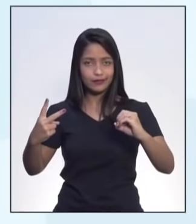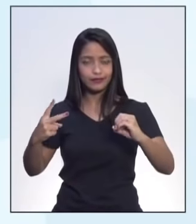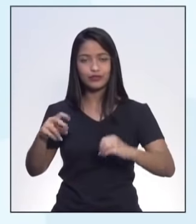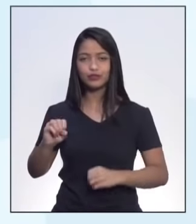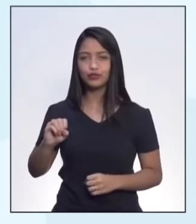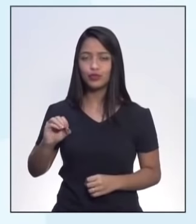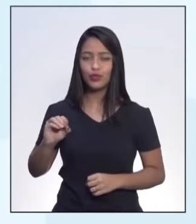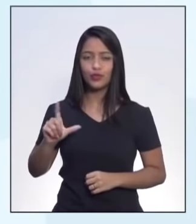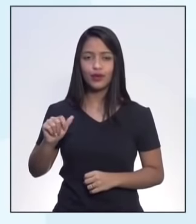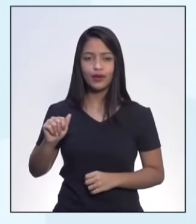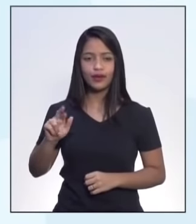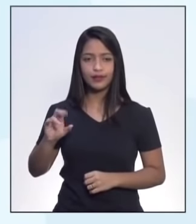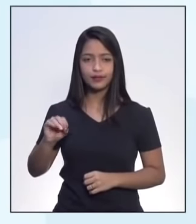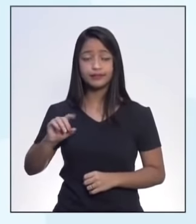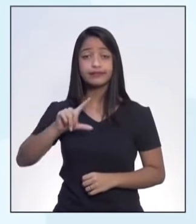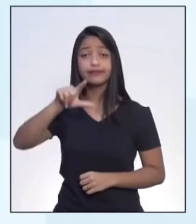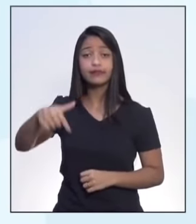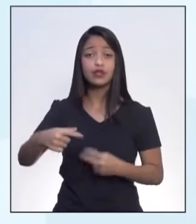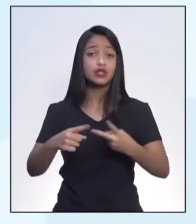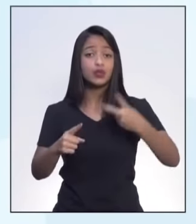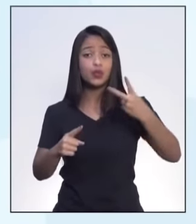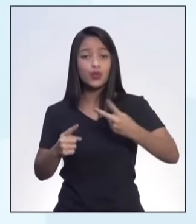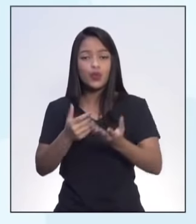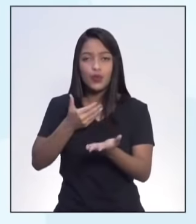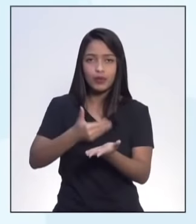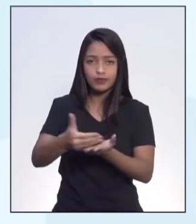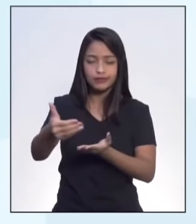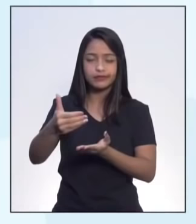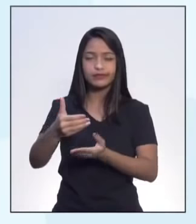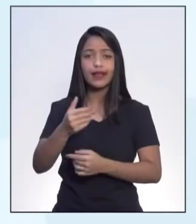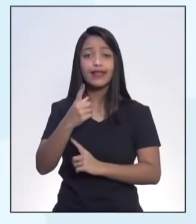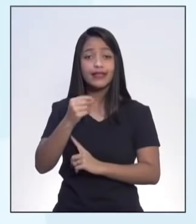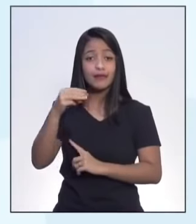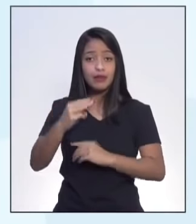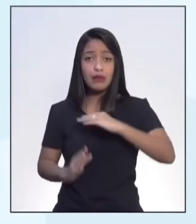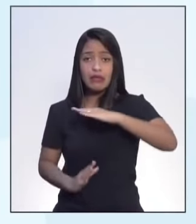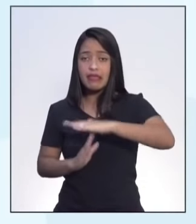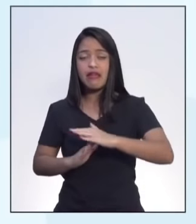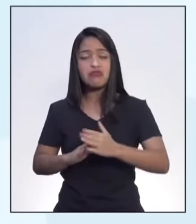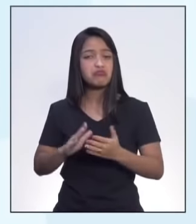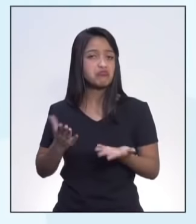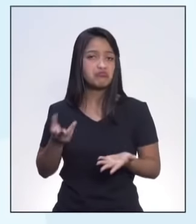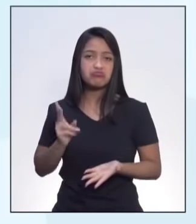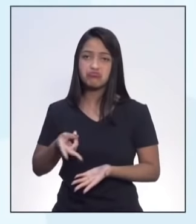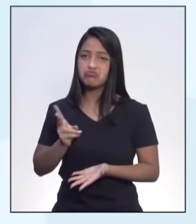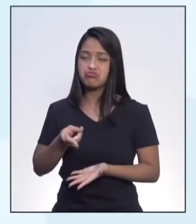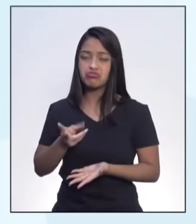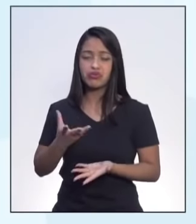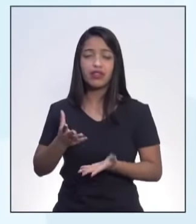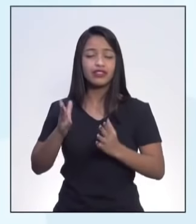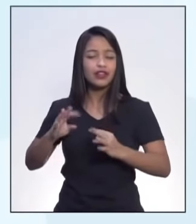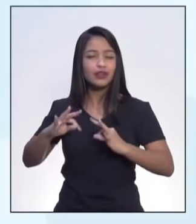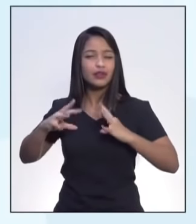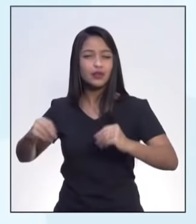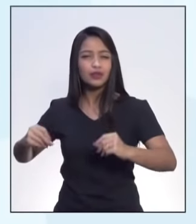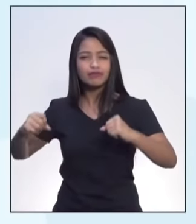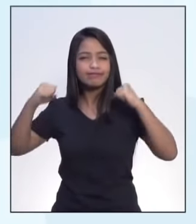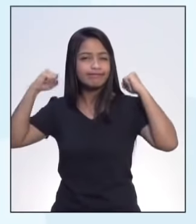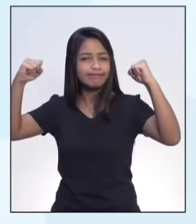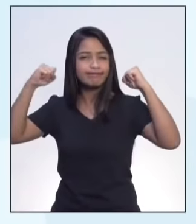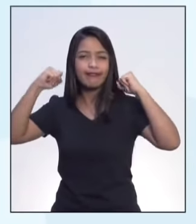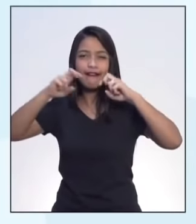Solário. Segundo tempo, iniciado. Até os 10 minutos, nada mudou. A torcida já estava contando a